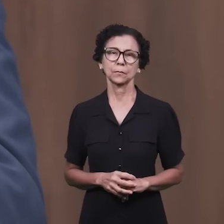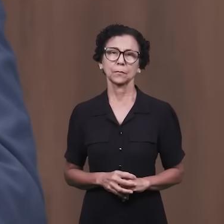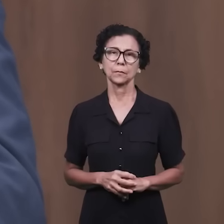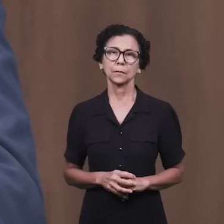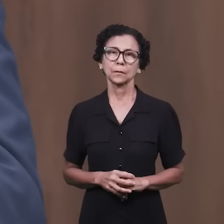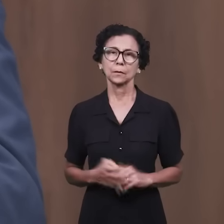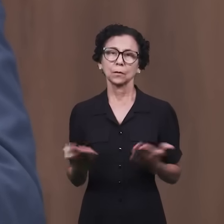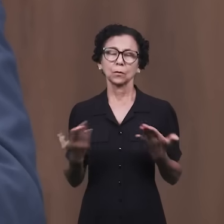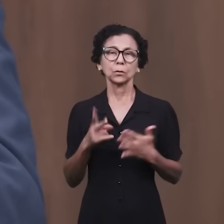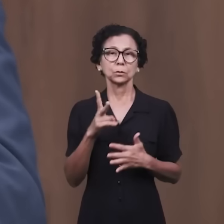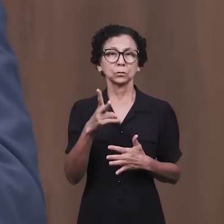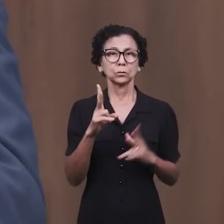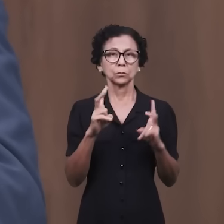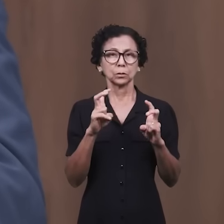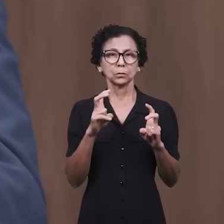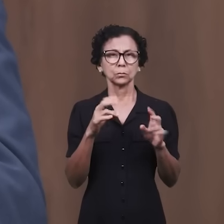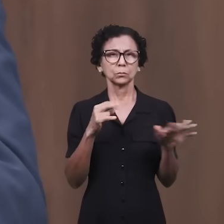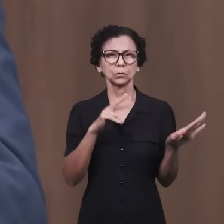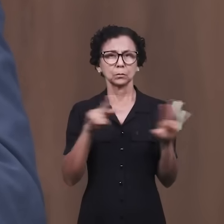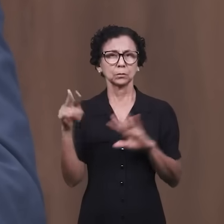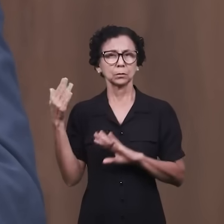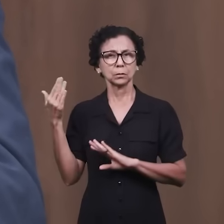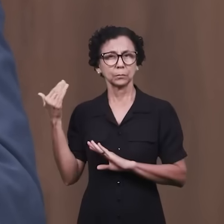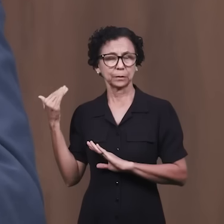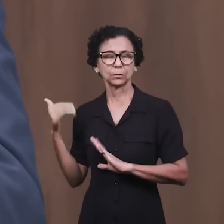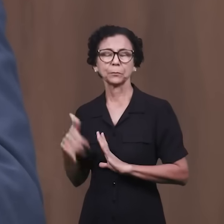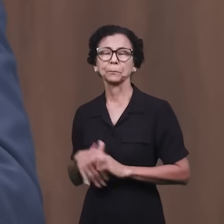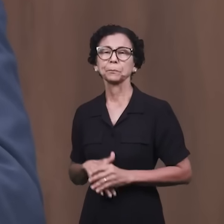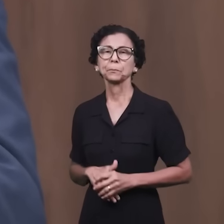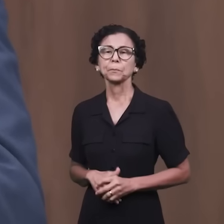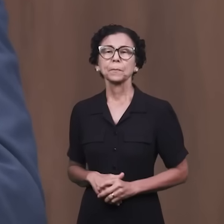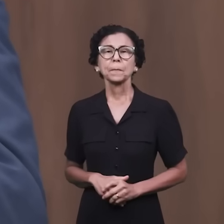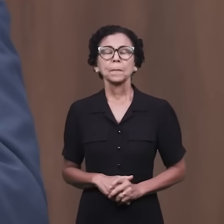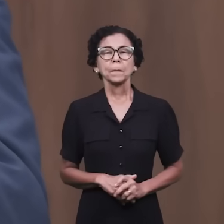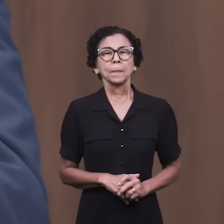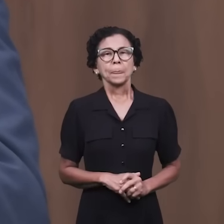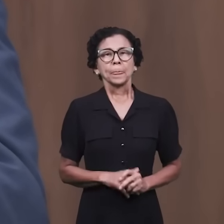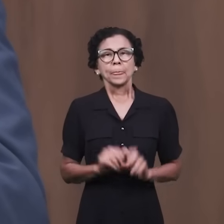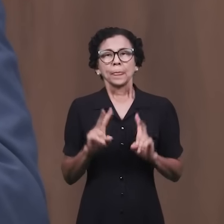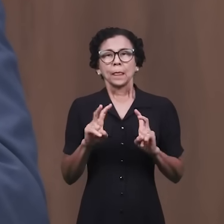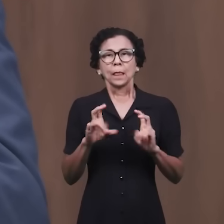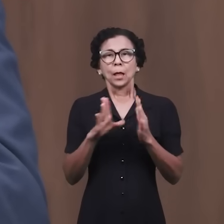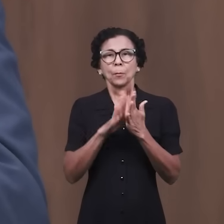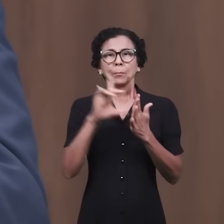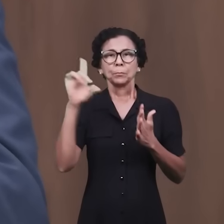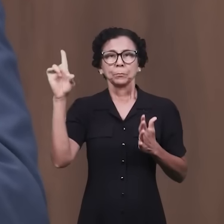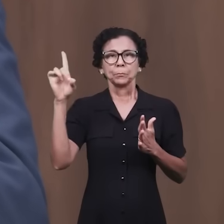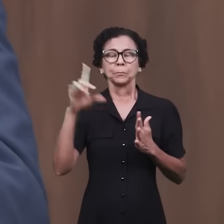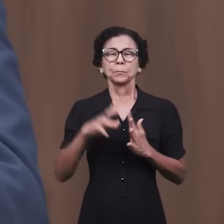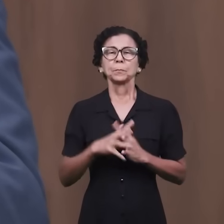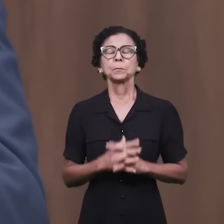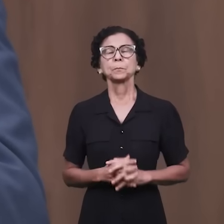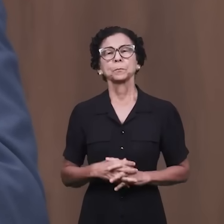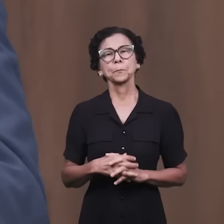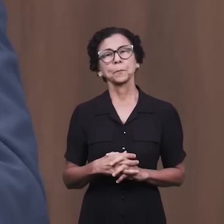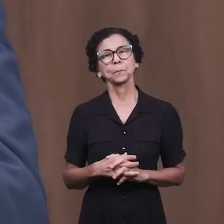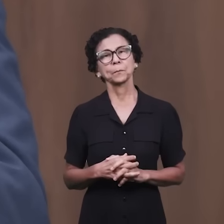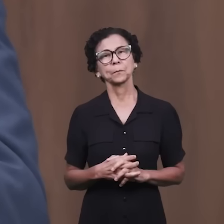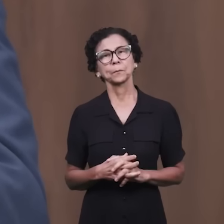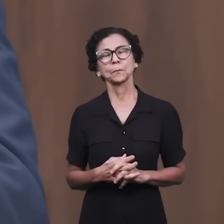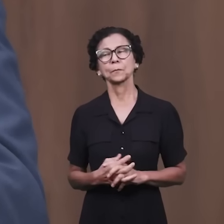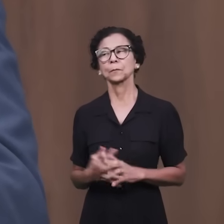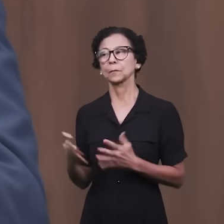hoje dar continuidade ao assunto da semana passada, falando sobre a palavra. E nós estamos